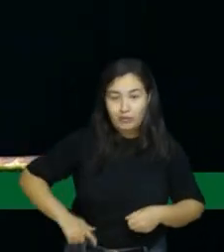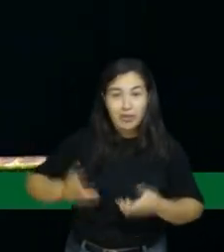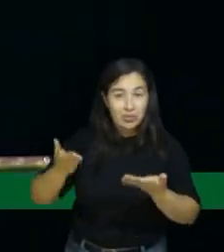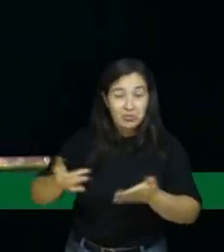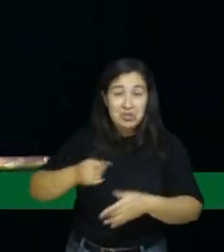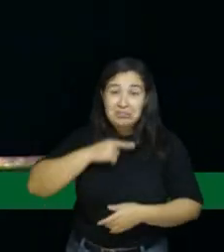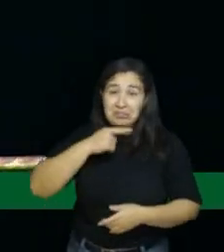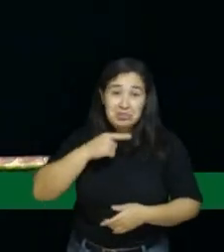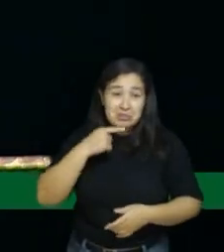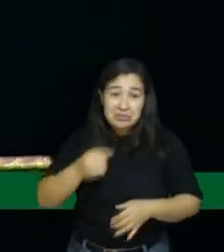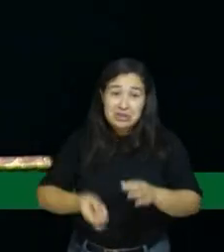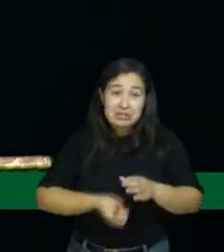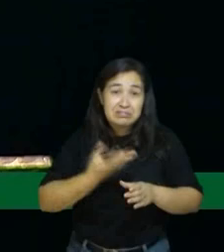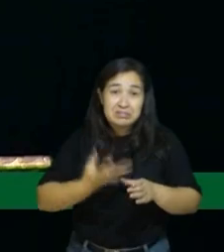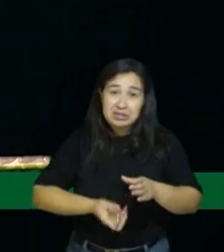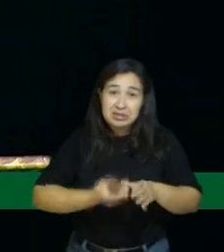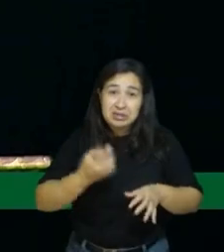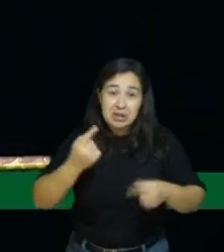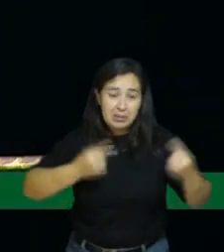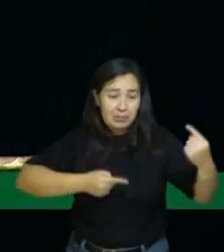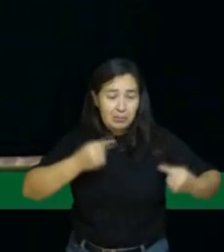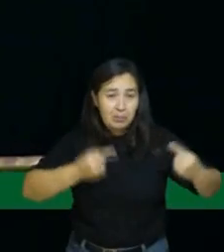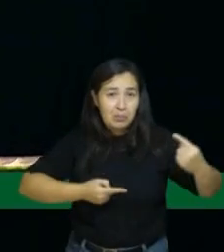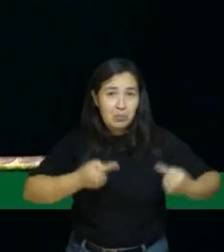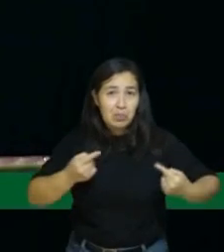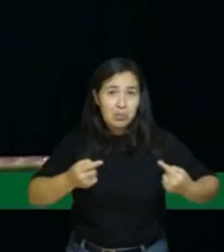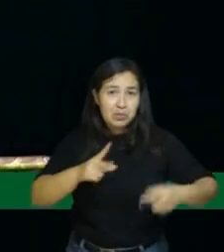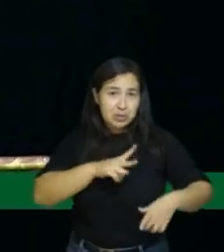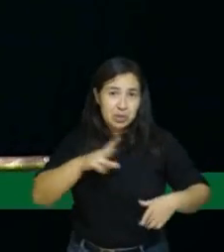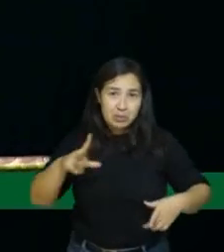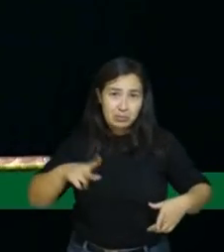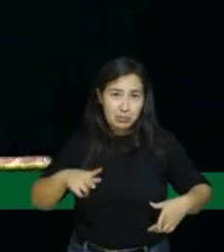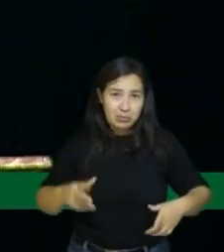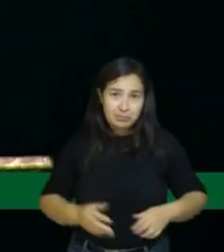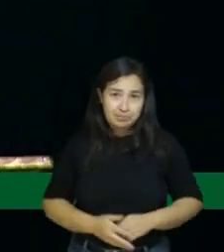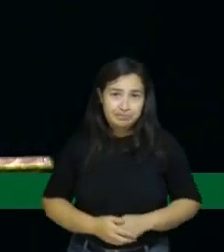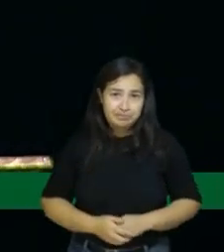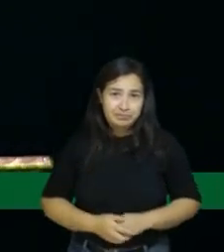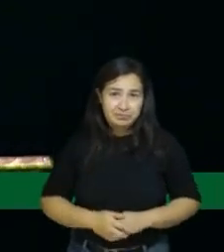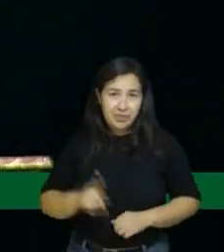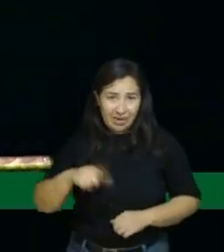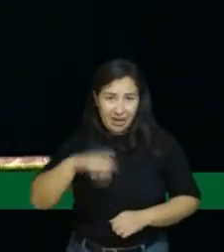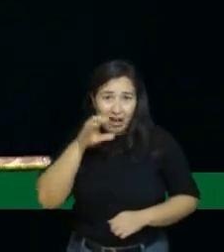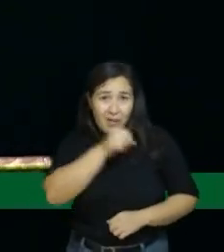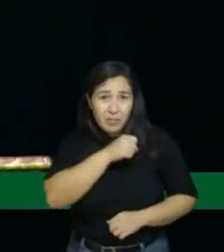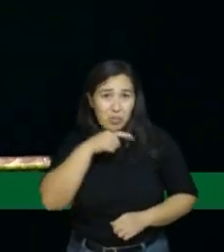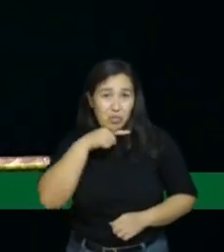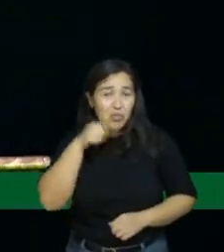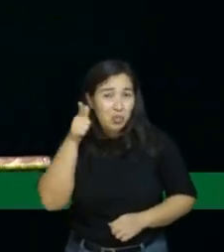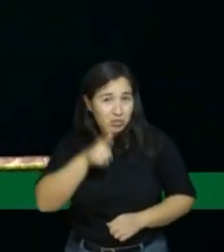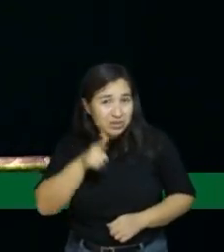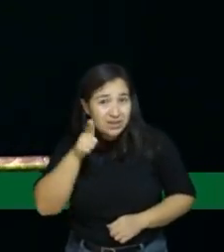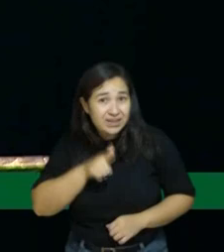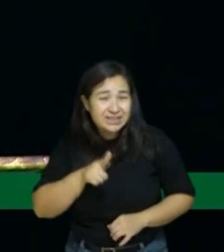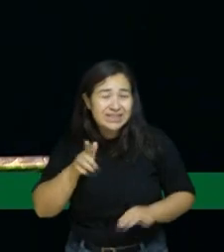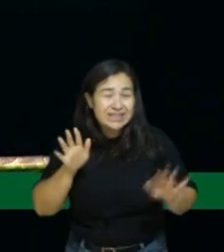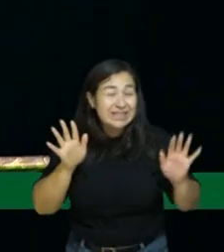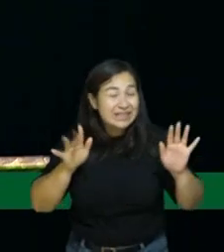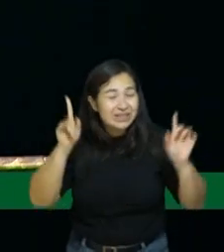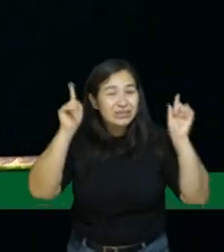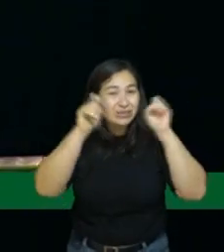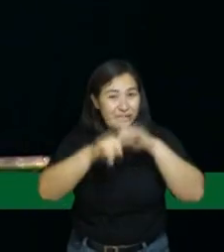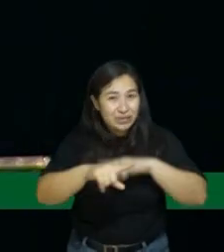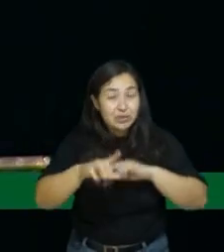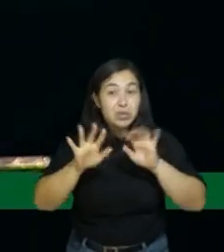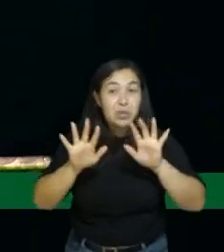pública eficiente rápida e é capaz de transformar em 4 anos então o Instituto ele vem com o intuito de